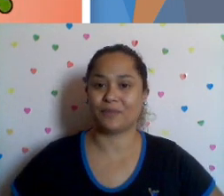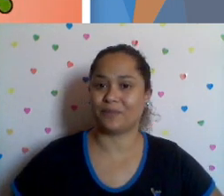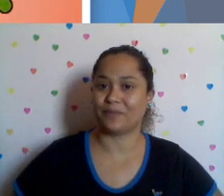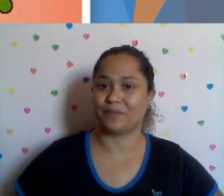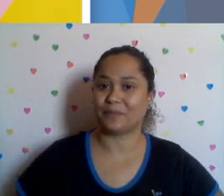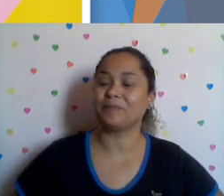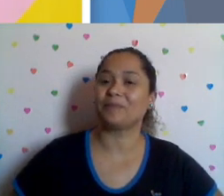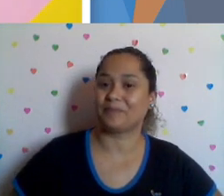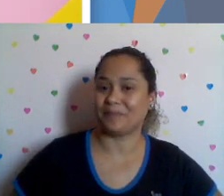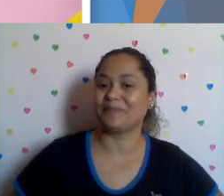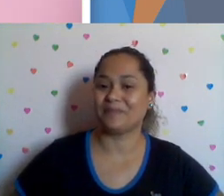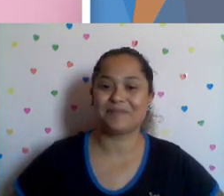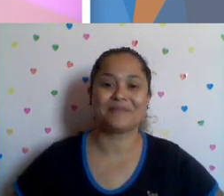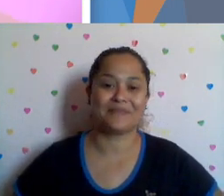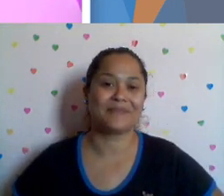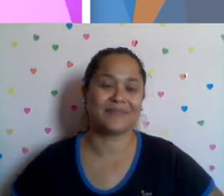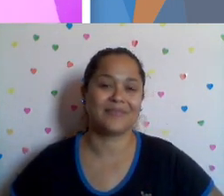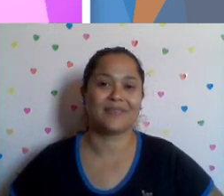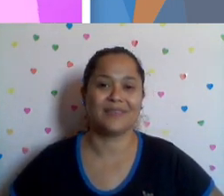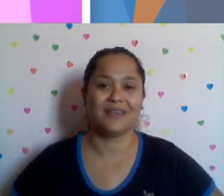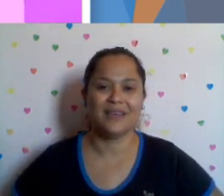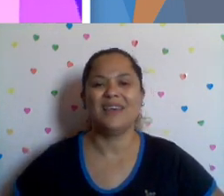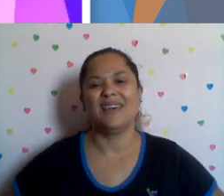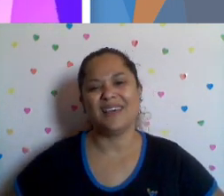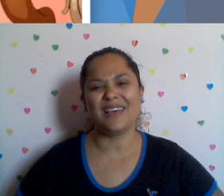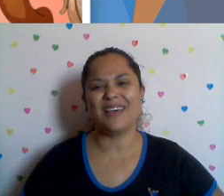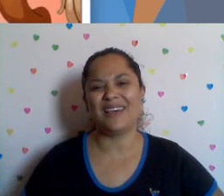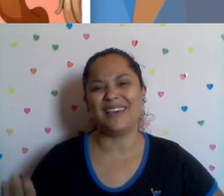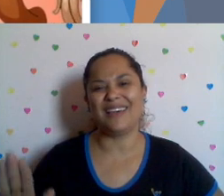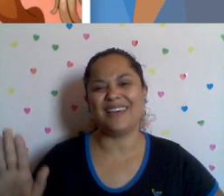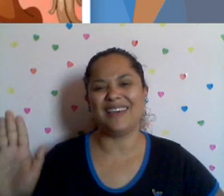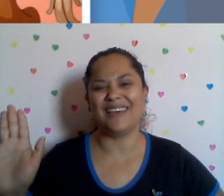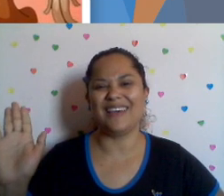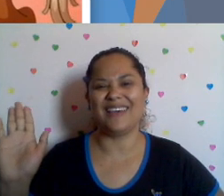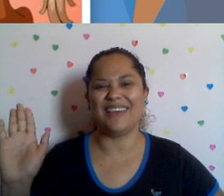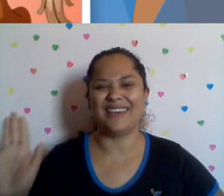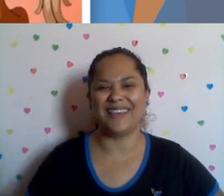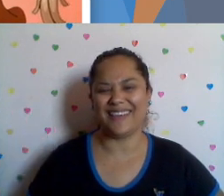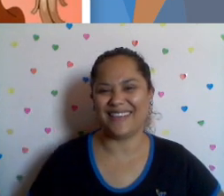rabbit. Imite o cavalo.